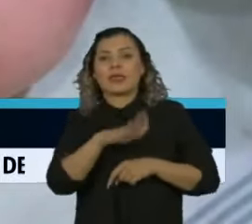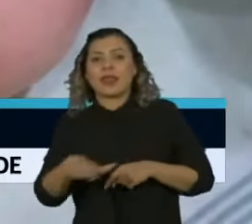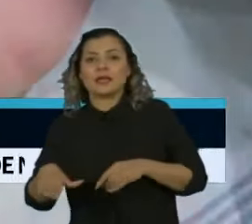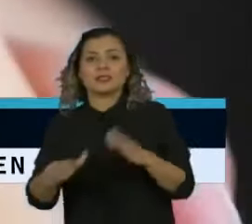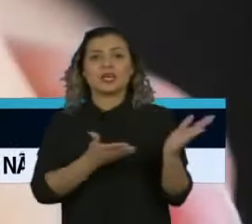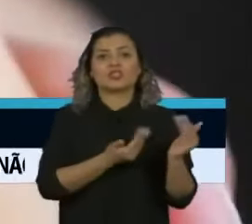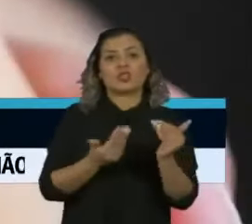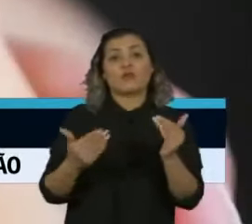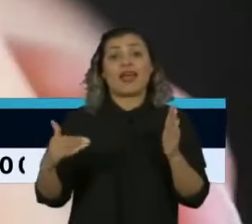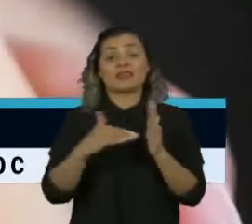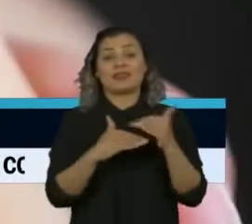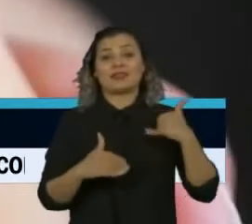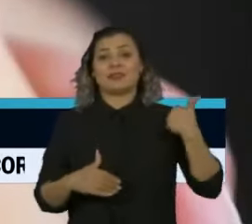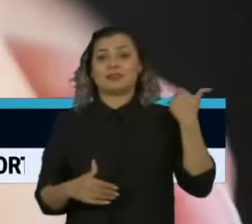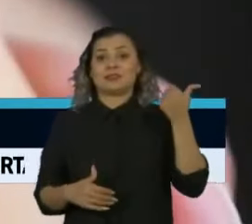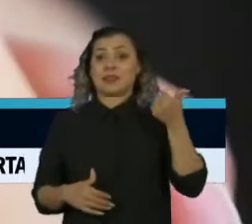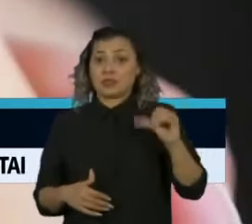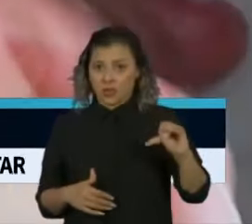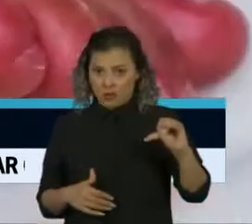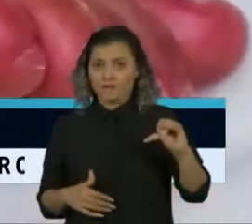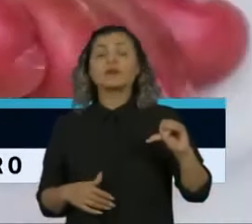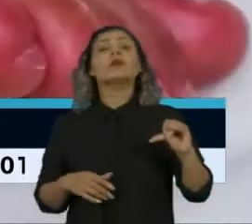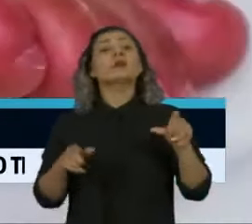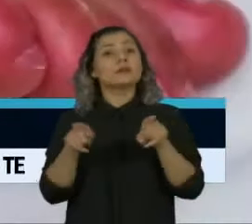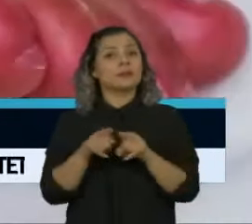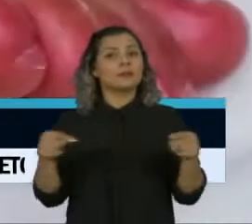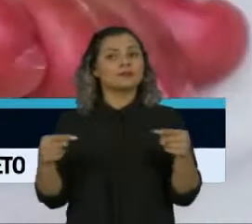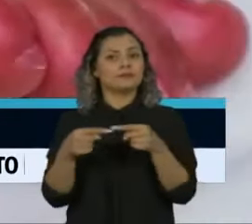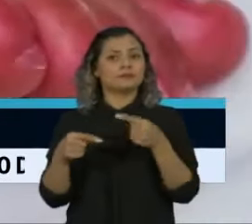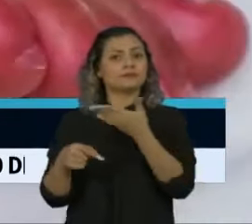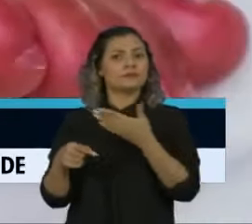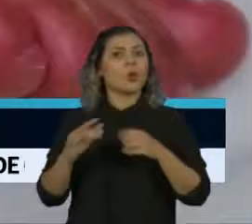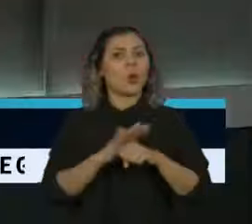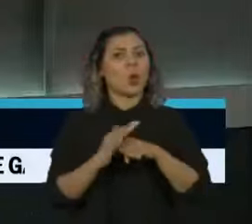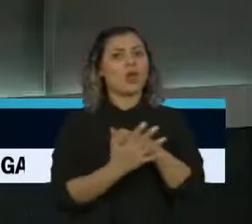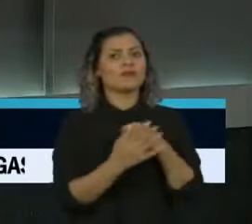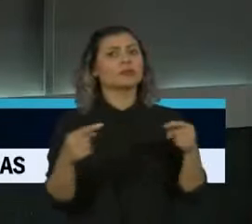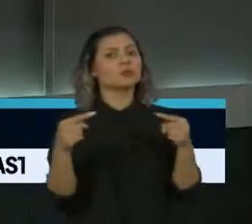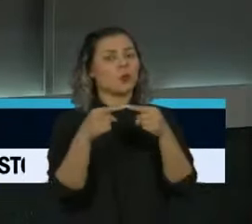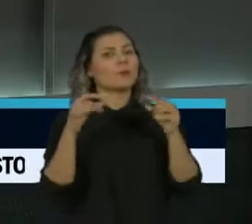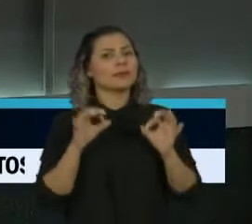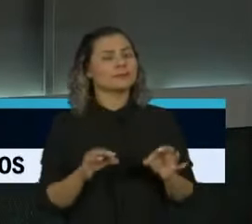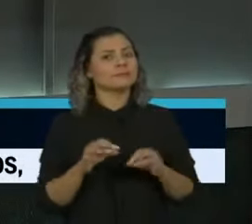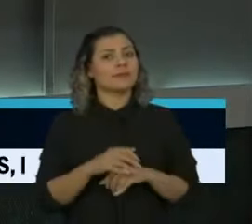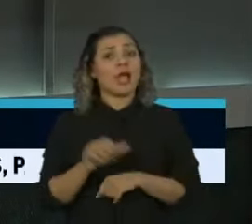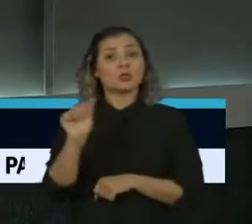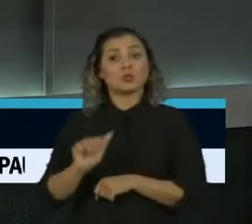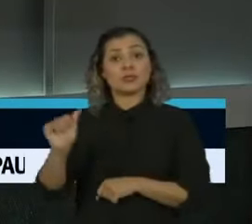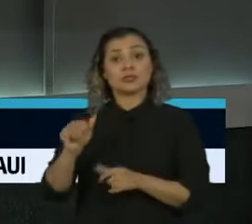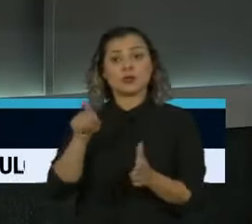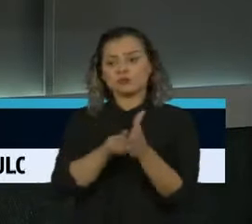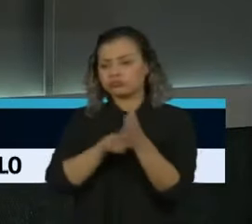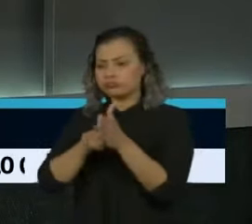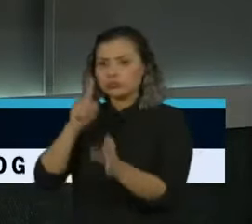crianças e jovens até 19 anos e pode ter relação com o novo coronavírus. Os sintomas clássicos,